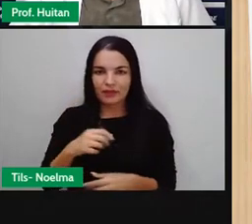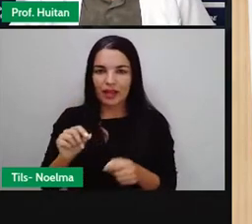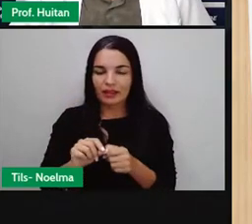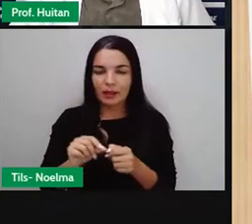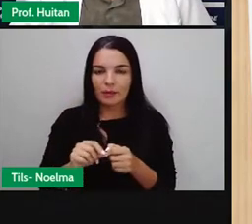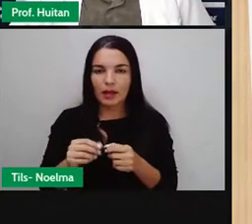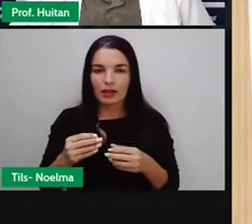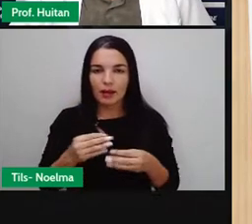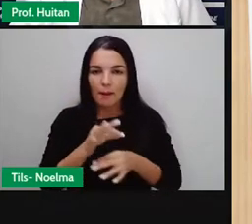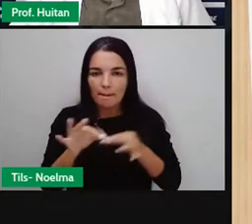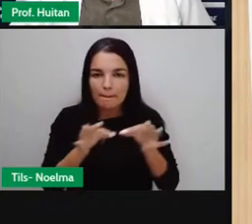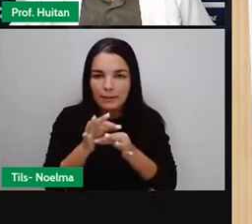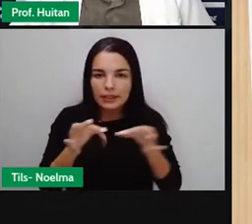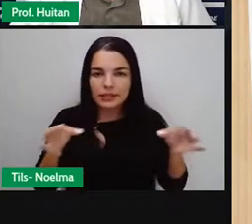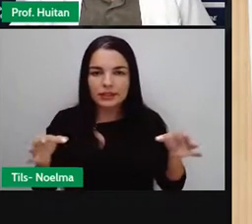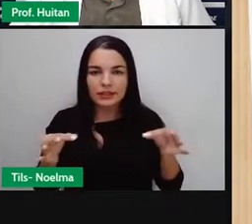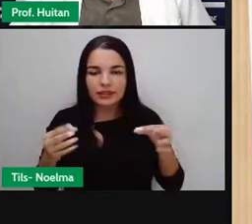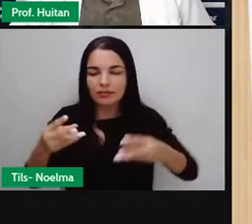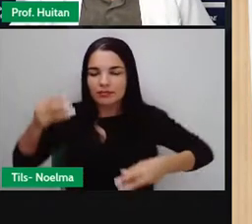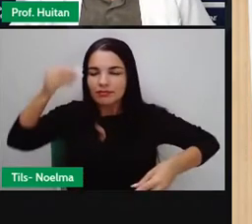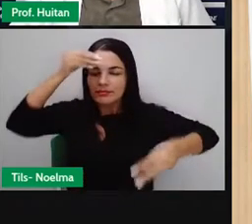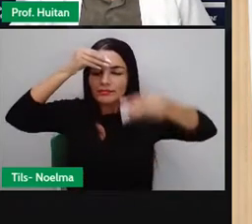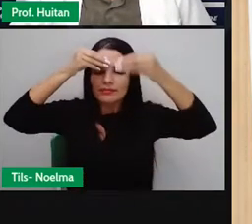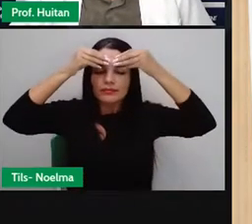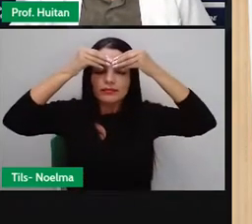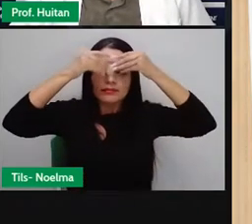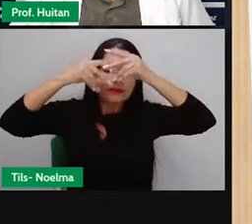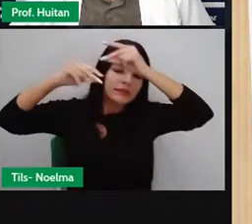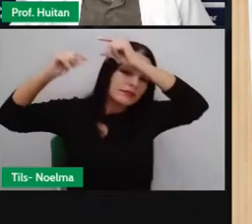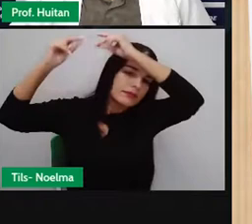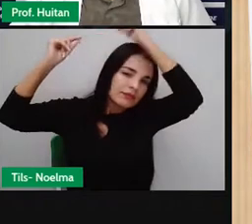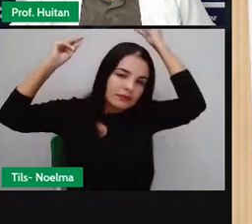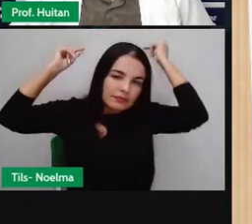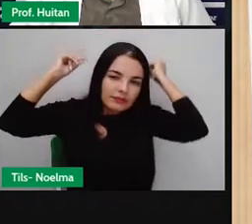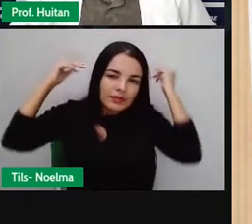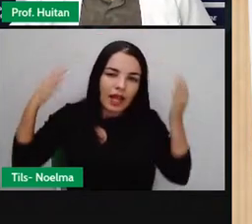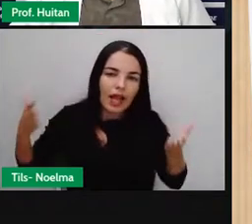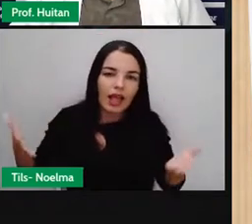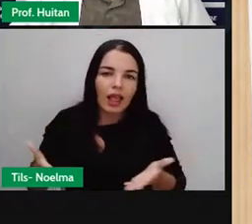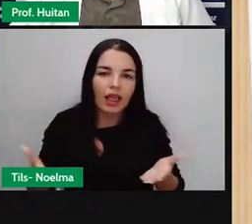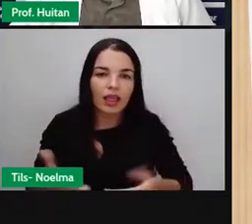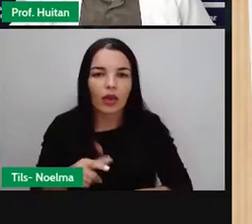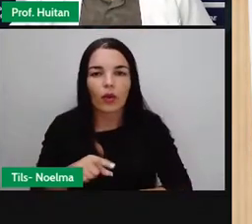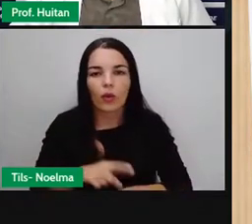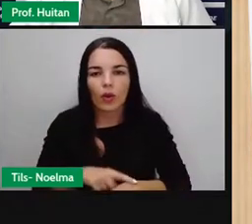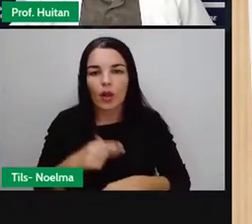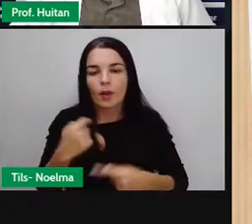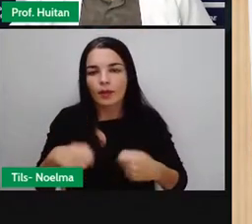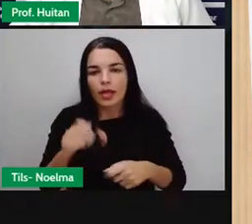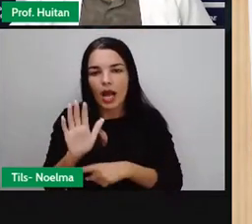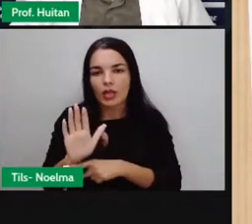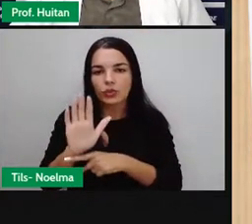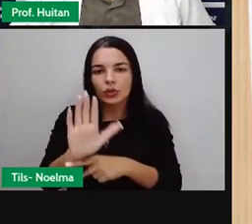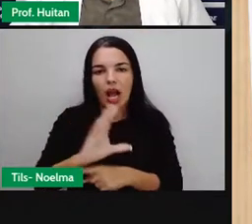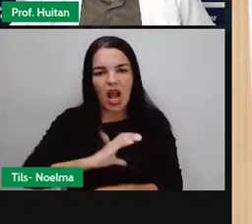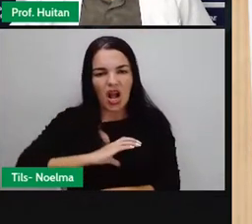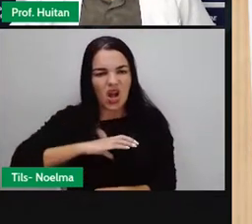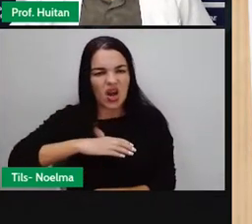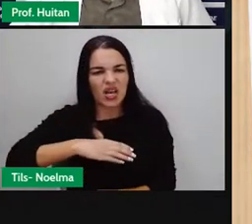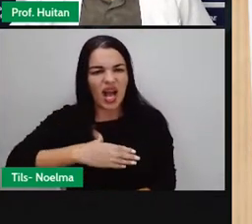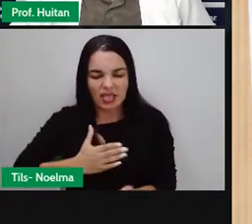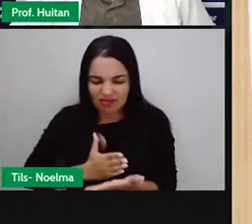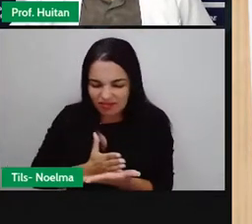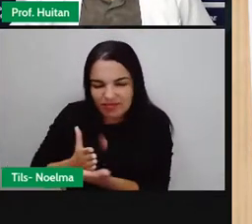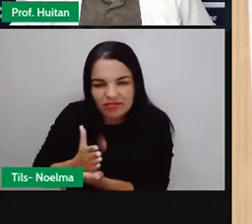presenteia com um mergulho em suas memórias ancestrais e contemporâneas para nos ajudar a criar coragem